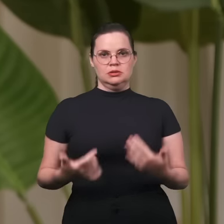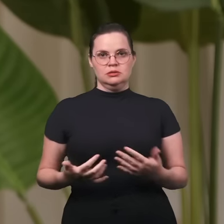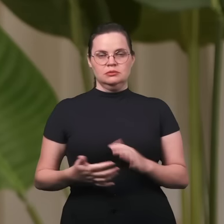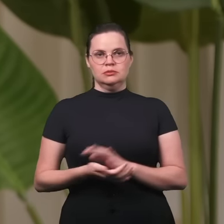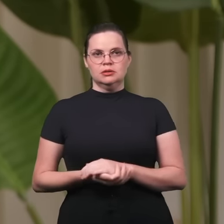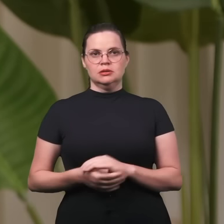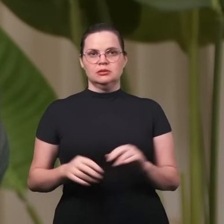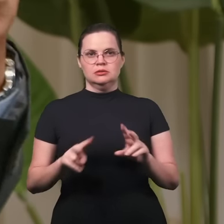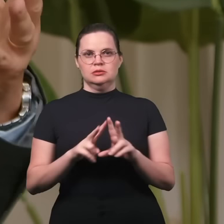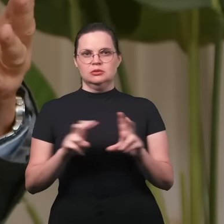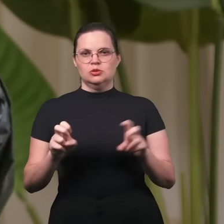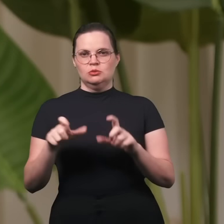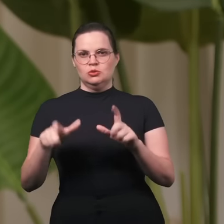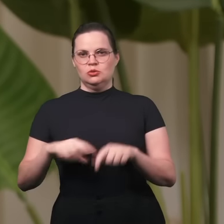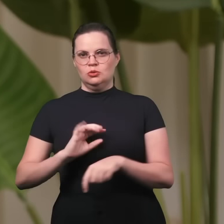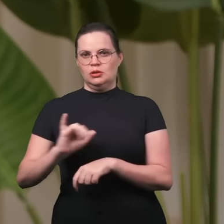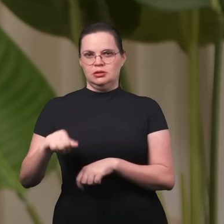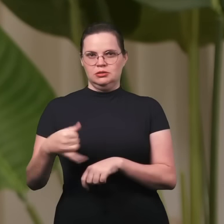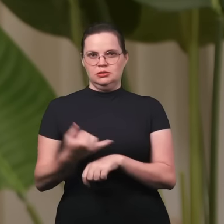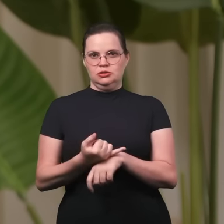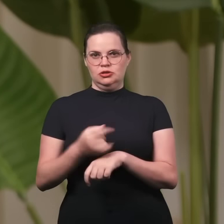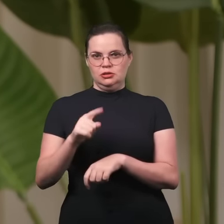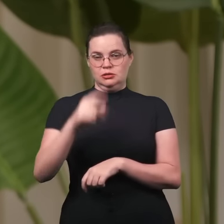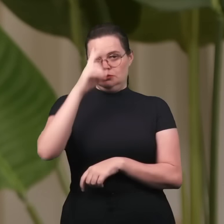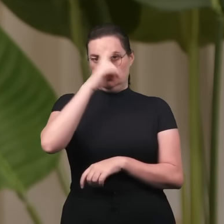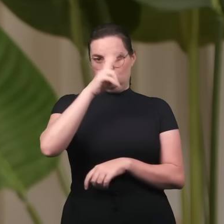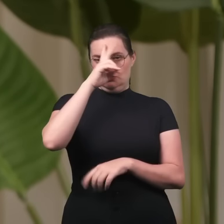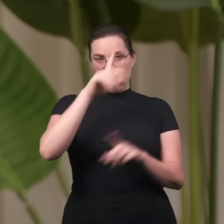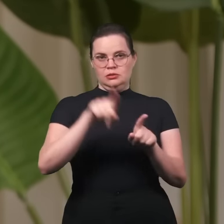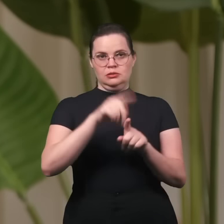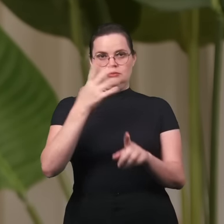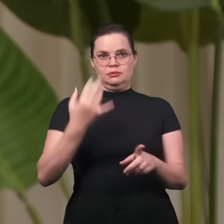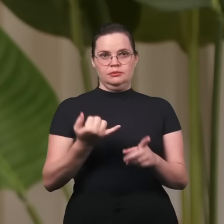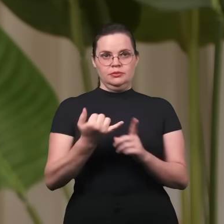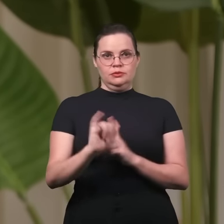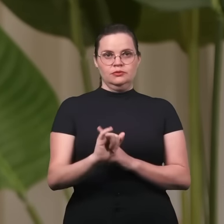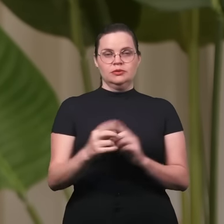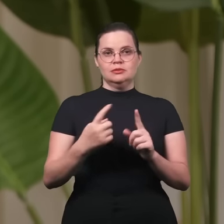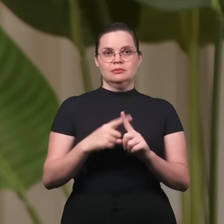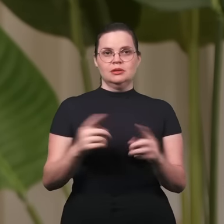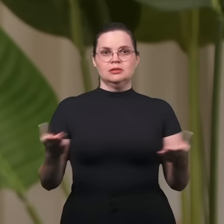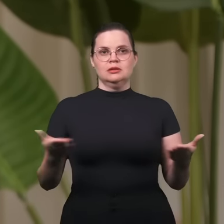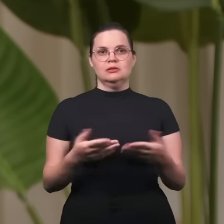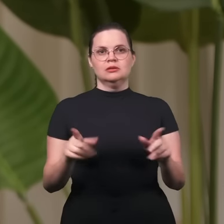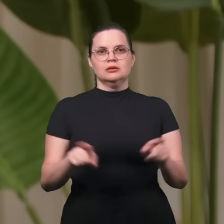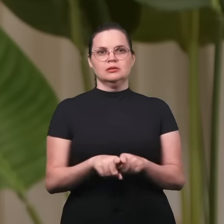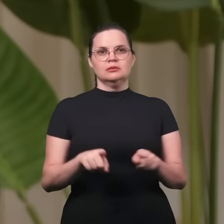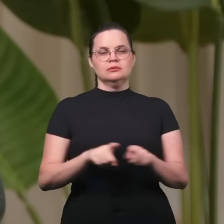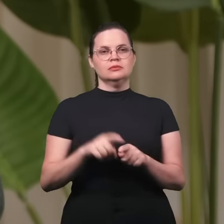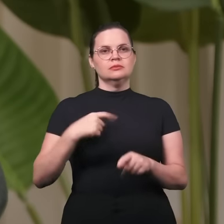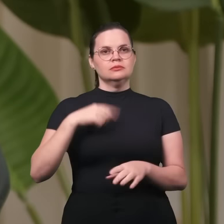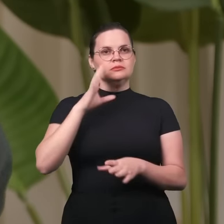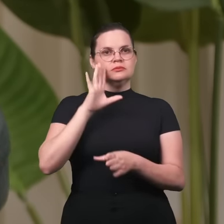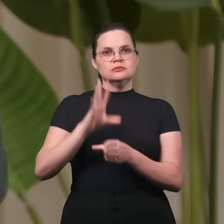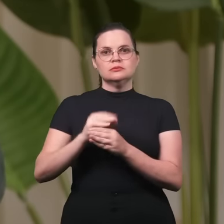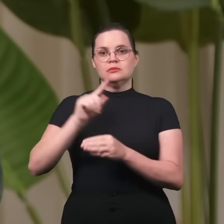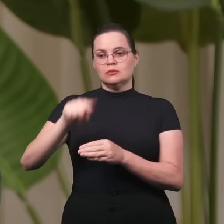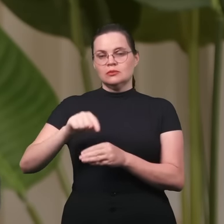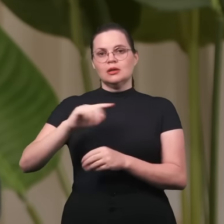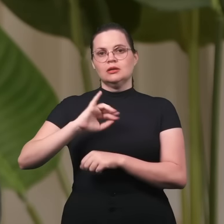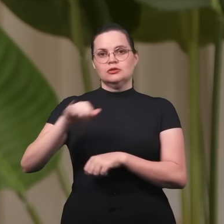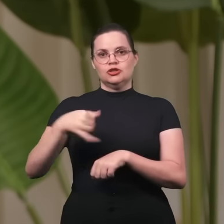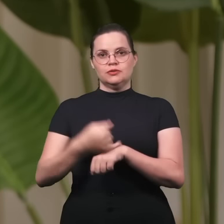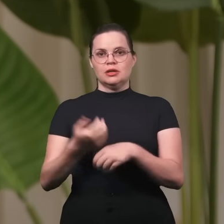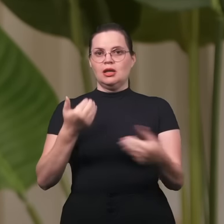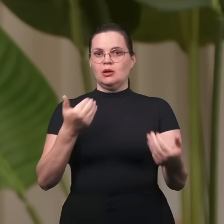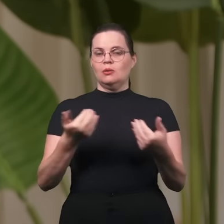somente da cidade de Jerusalém, sua importância histórica e profética. Nós estamos agora conectando Jerusalém à obra do